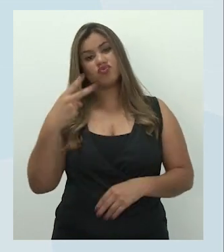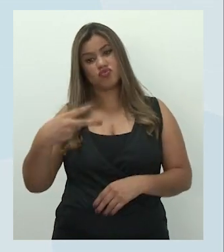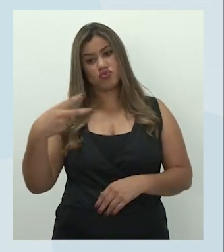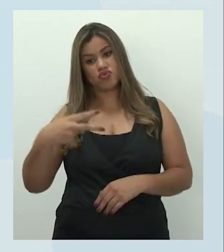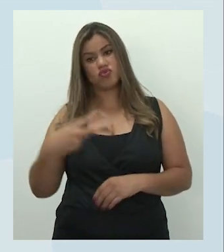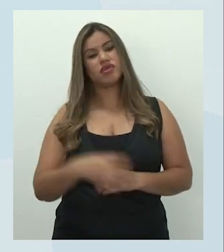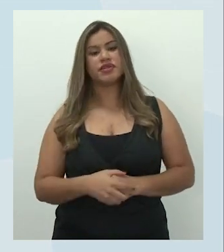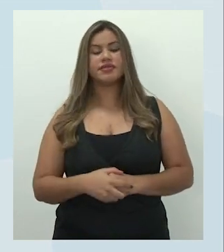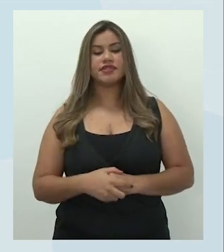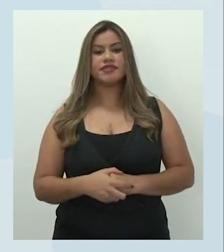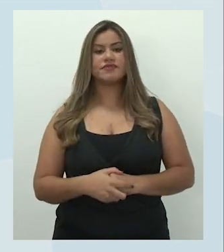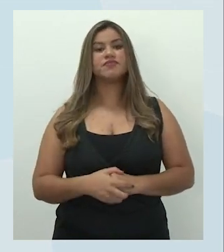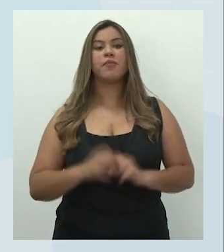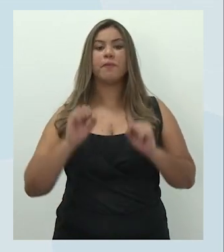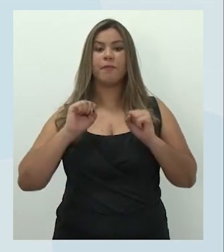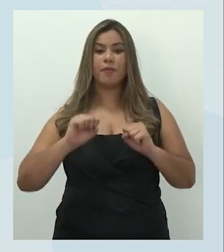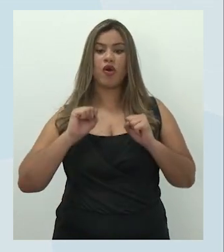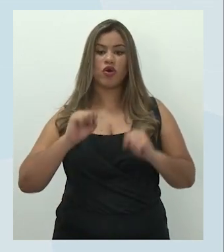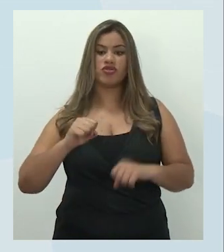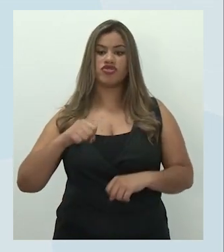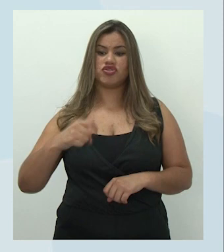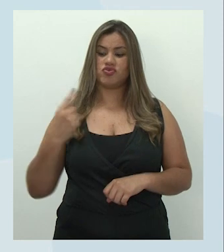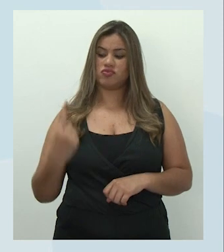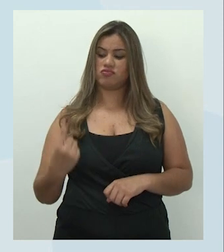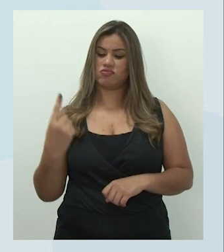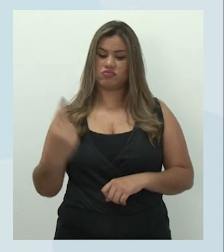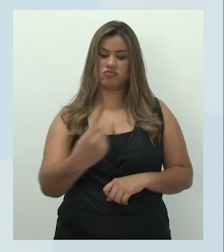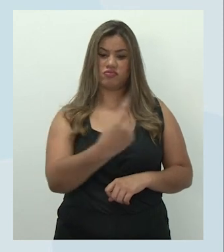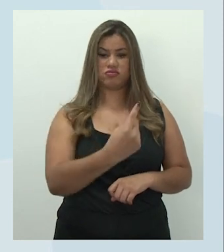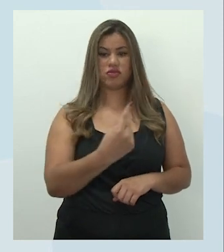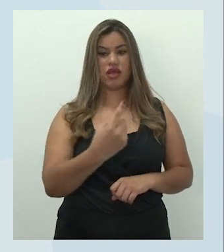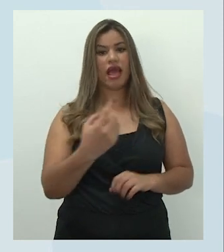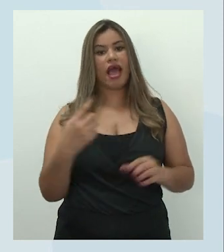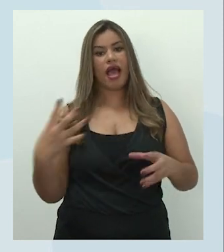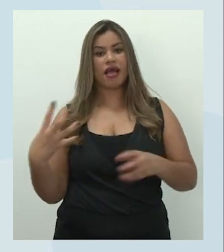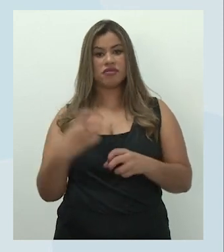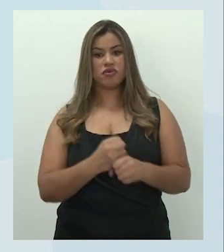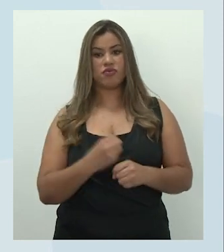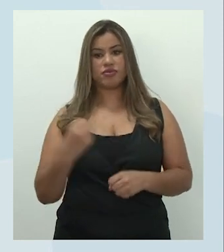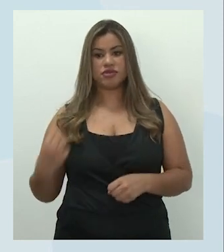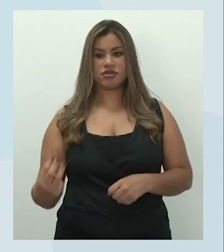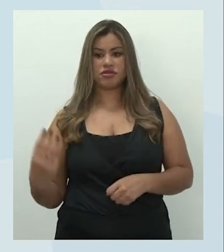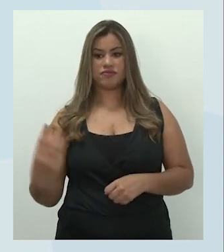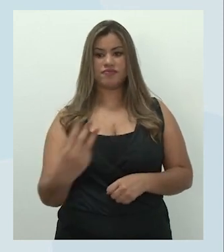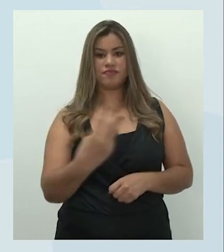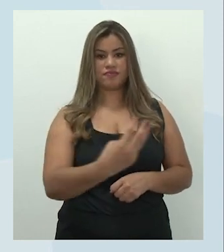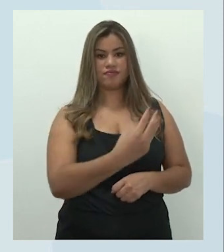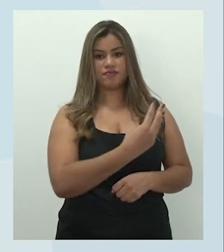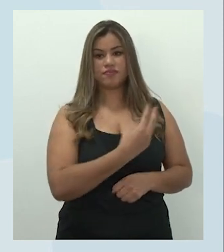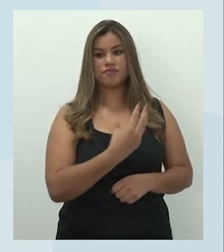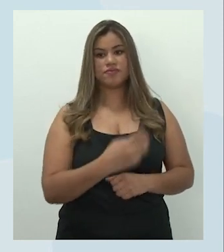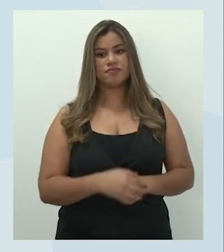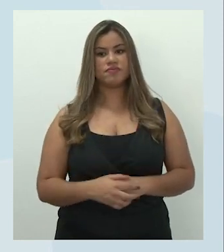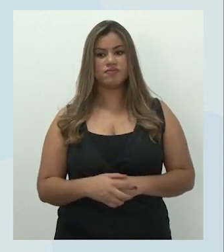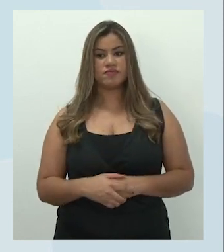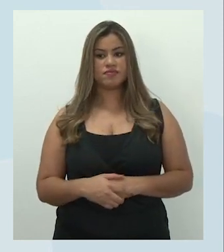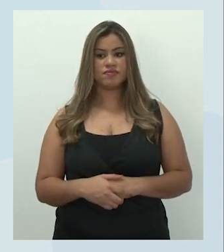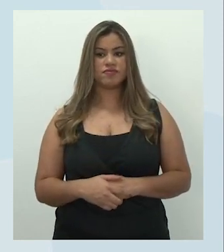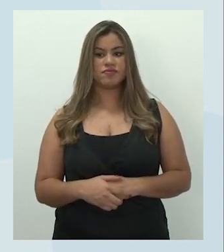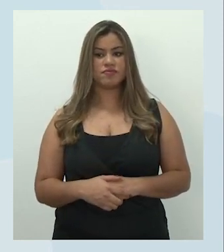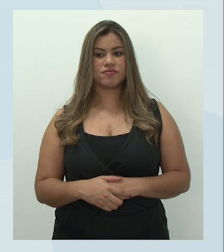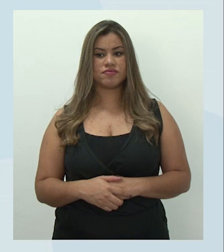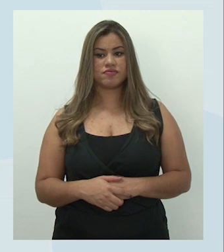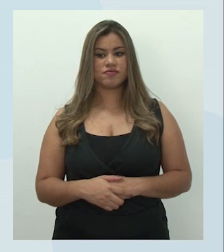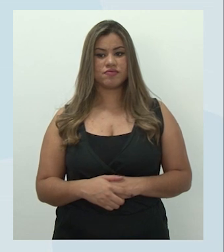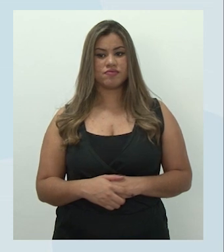dividindo uma lata para cada pessoa e até completar... Pode passar mais um. Até completar que cada uma receberia